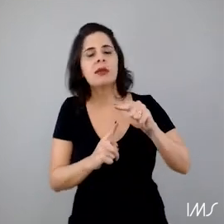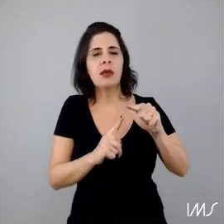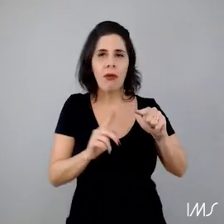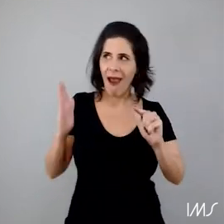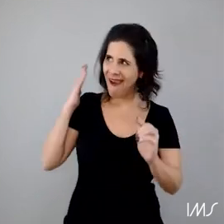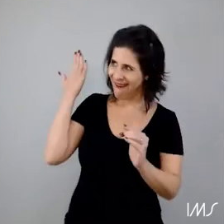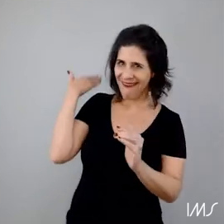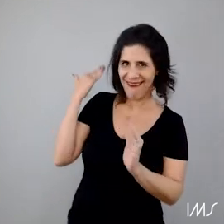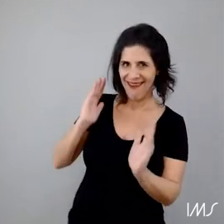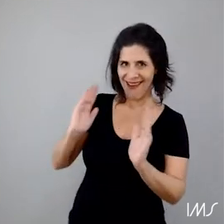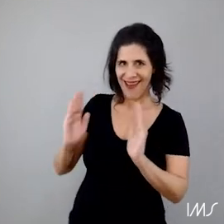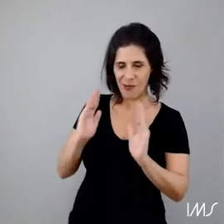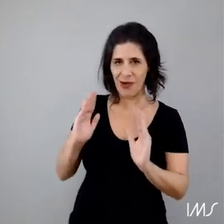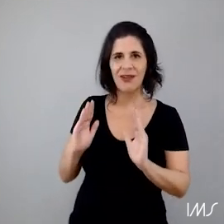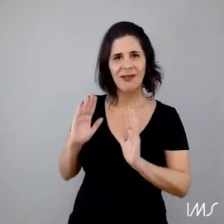constituíram o contexto da época